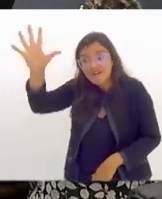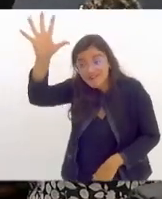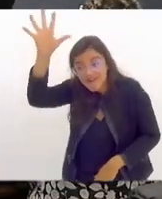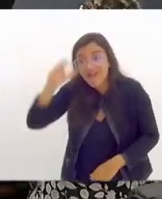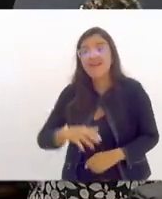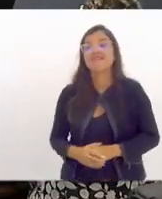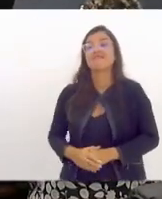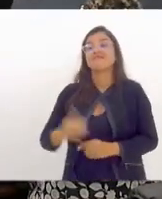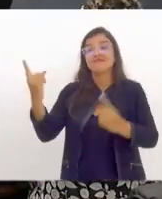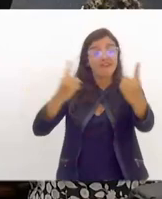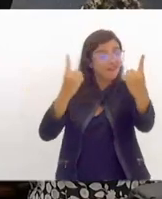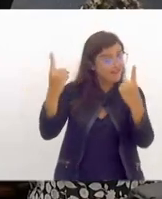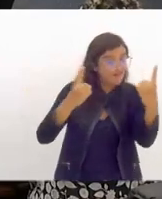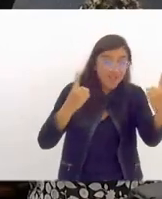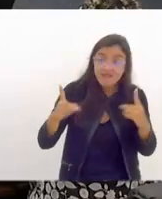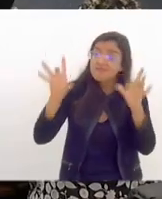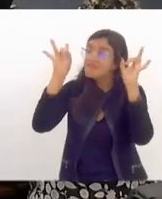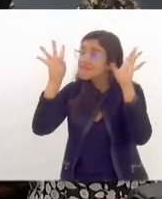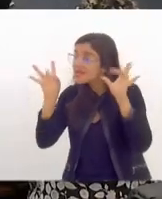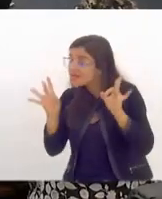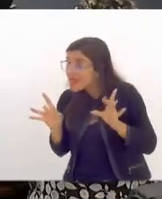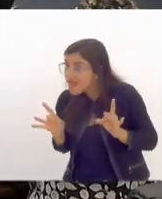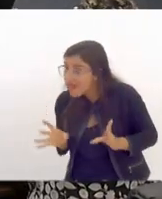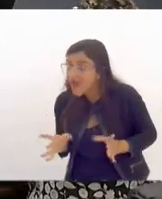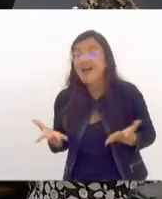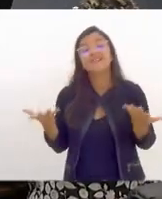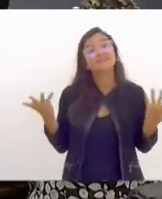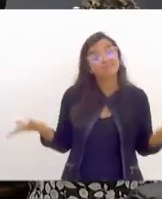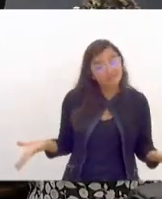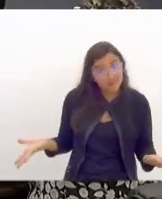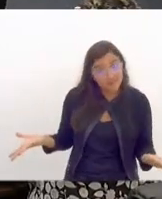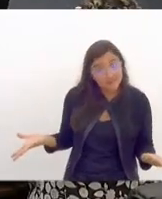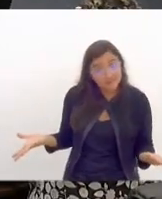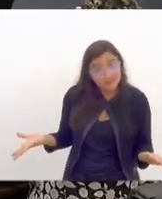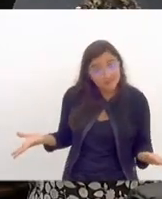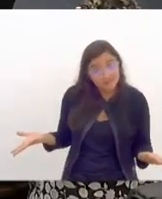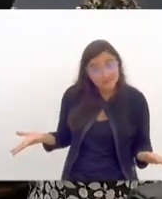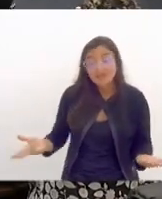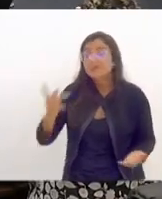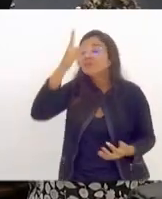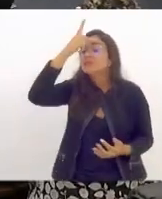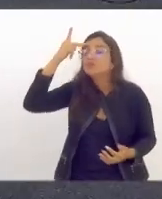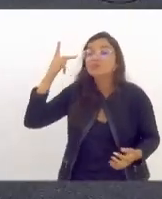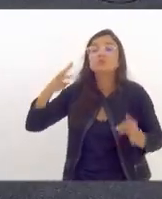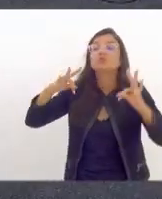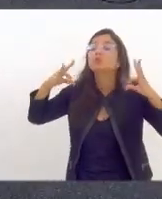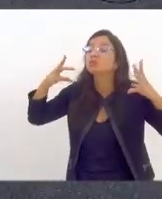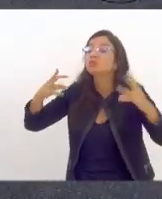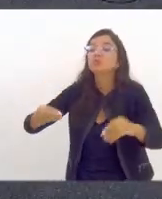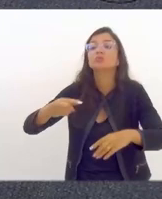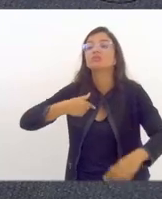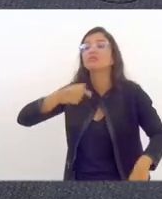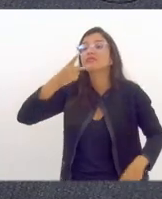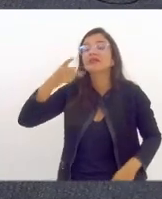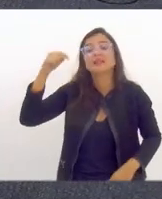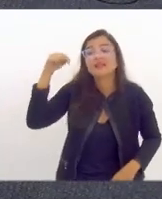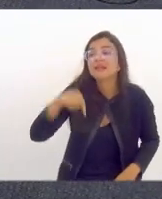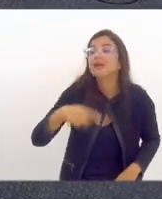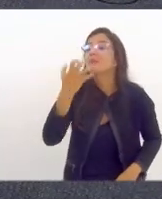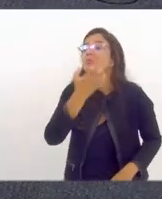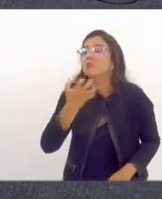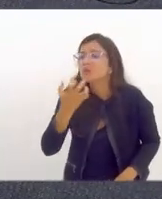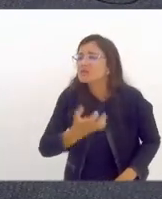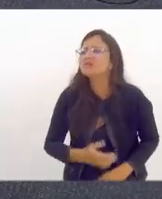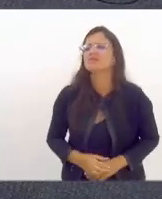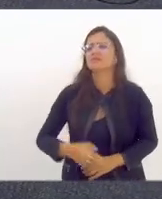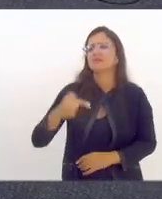também tem talentos de boa vontade então todas as pessoas que eu falei nesta música aqui Dona